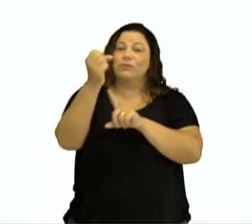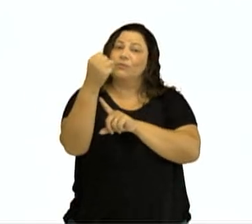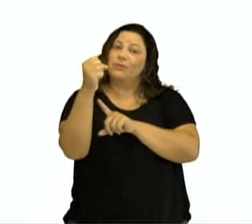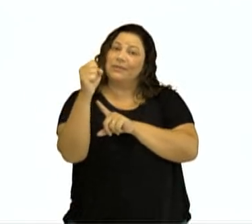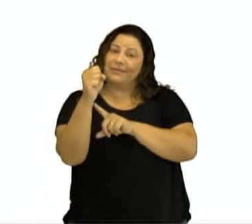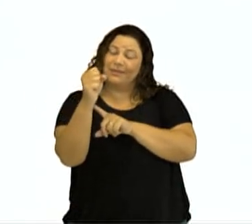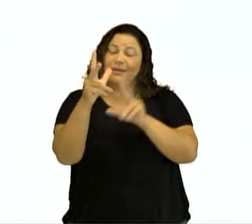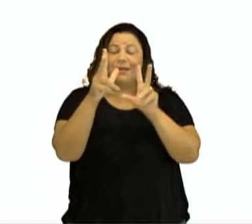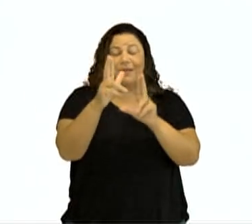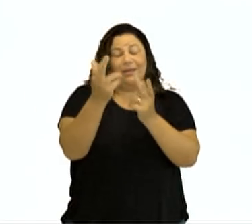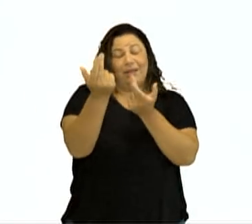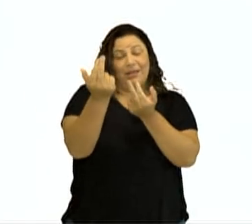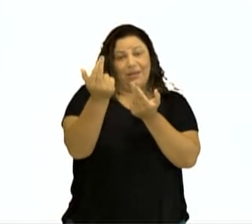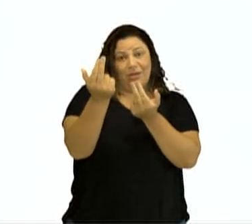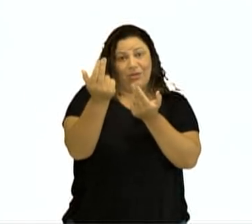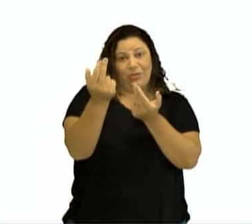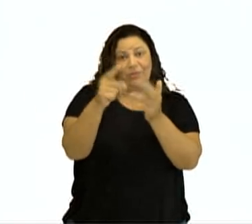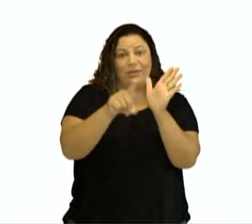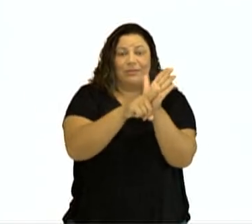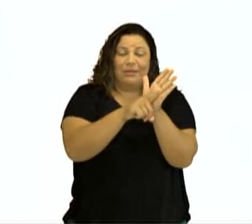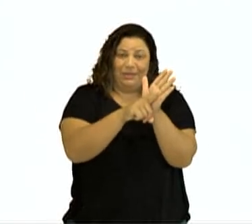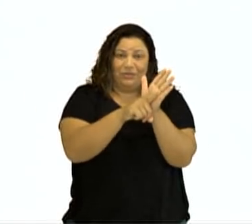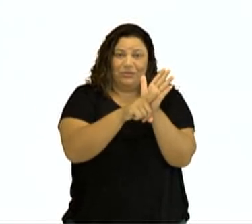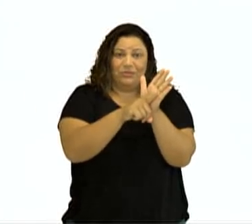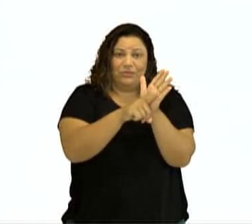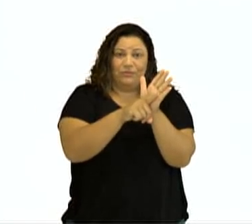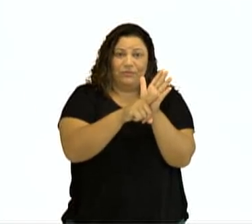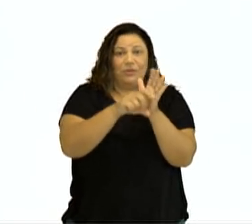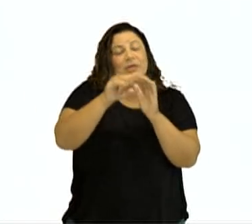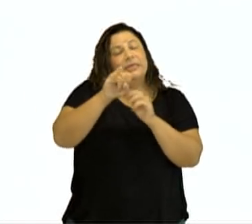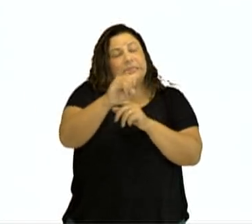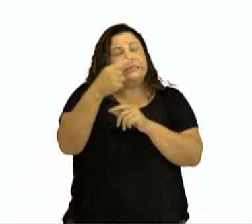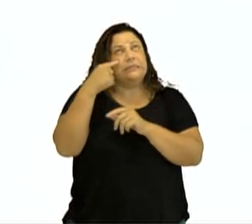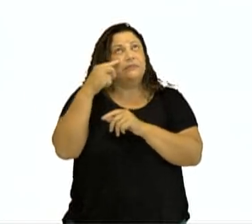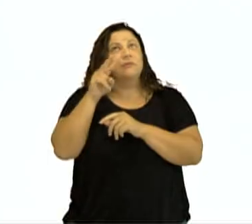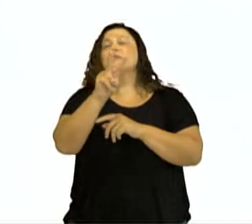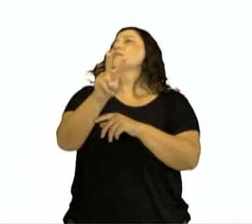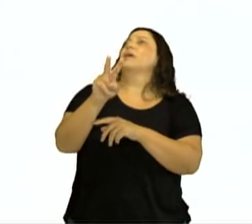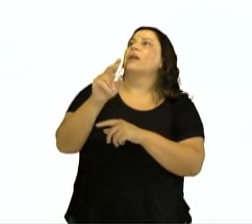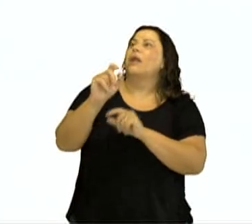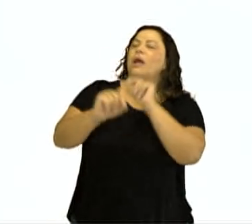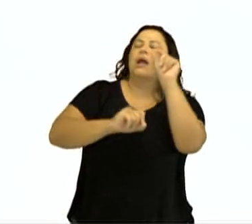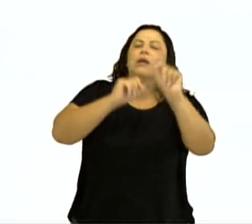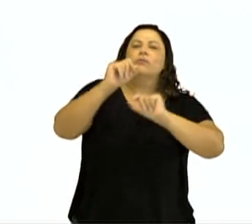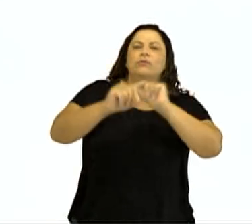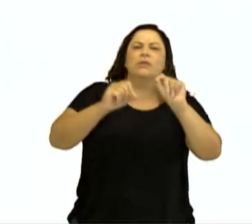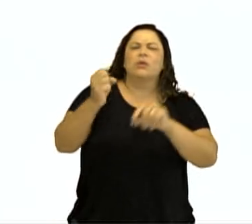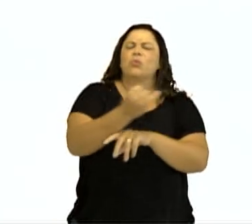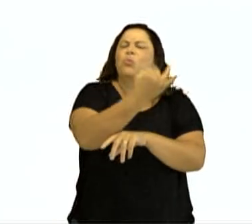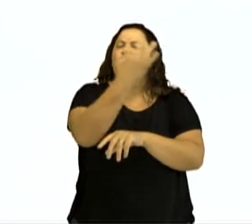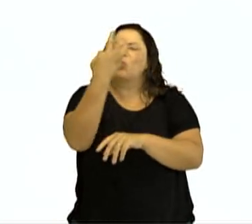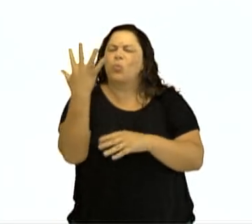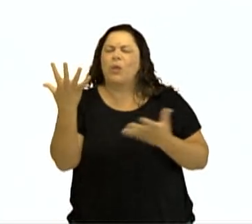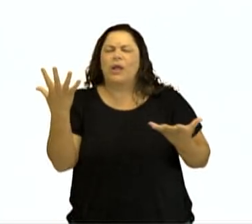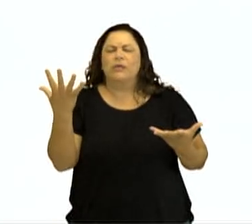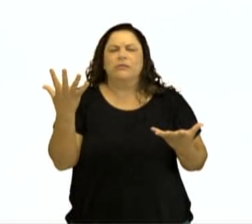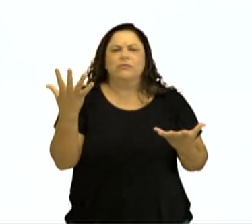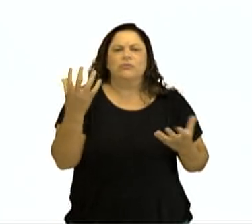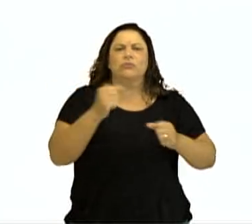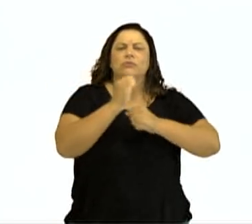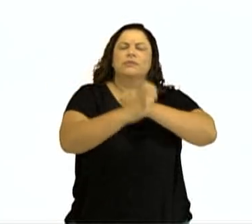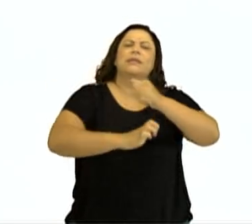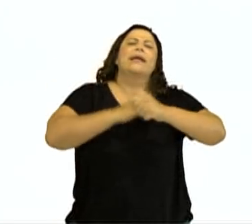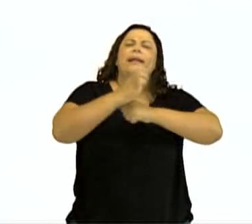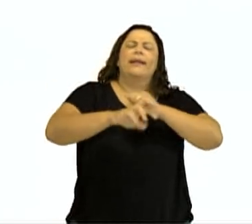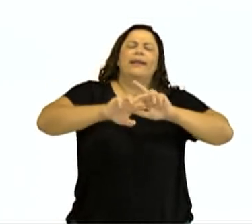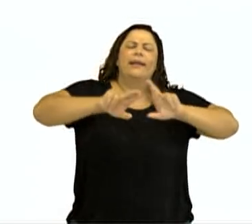igual à quantidade de carga negativa. Se você vai lá e vê uma questão assim, qual é a quantidade de elétrons